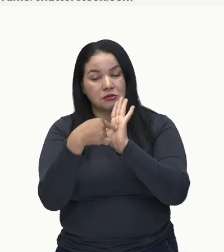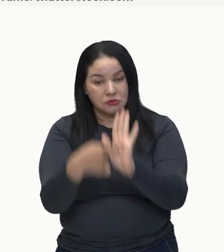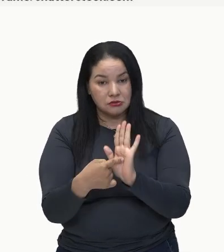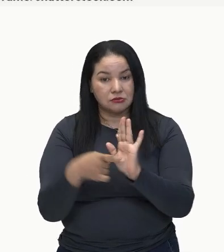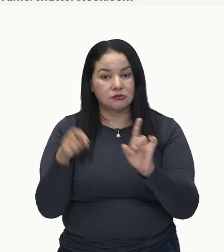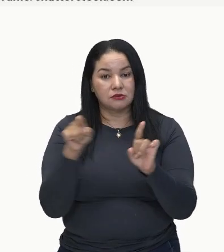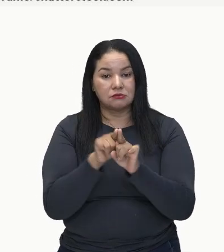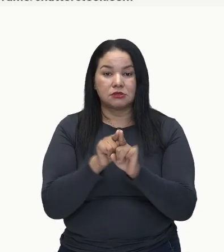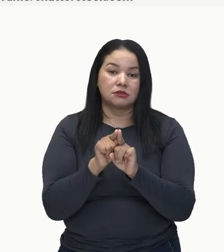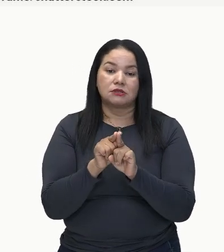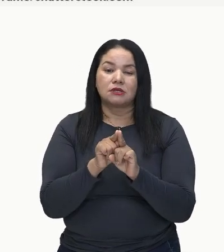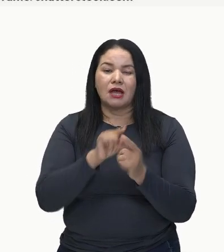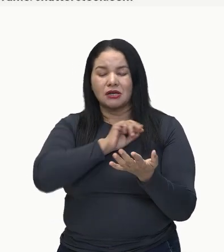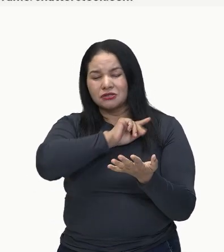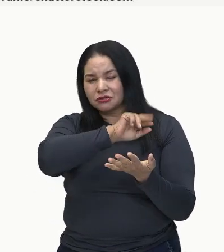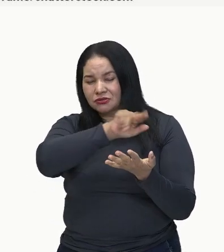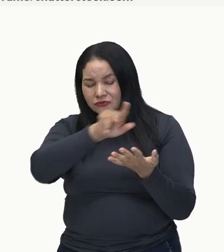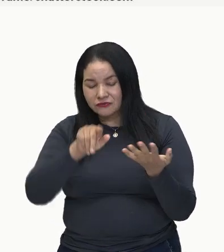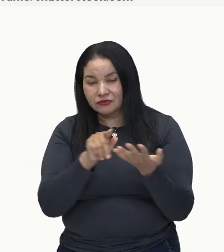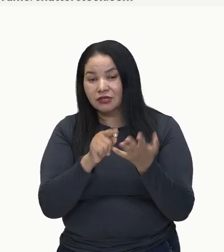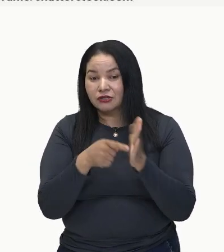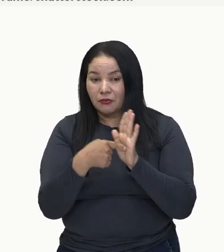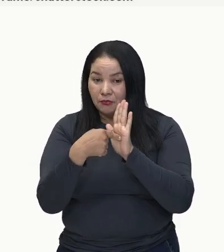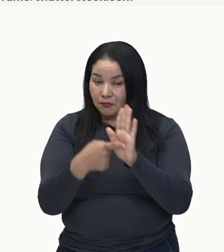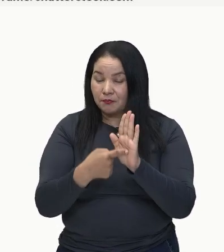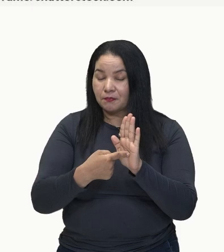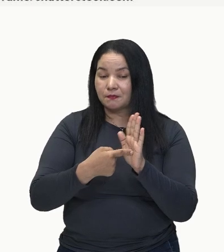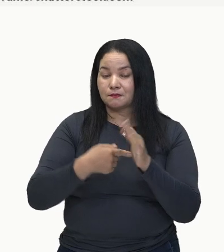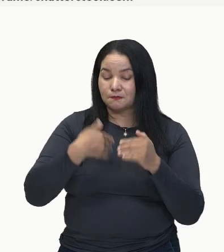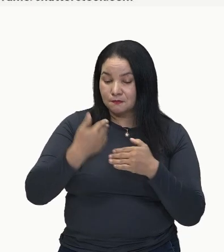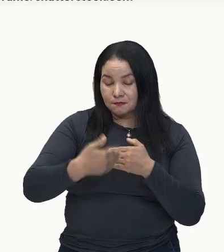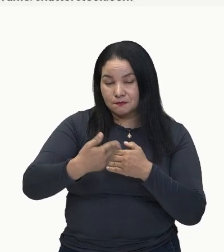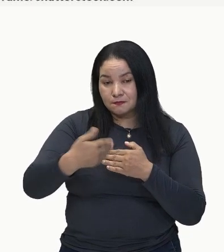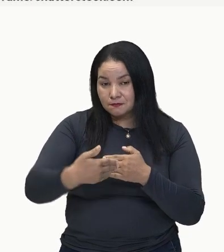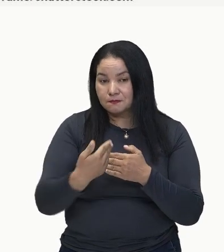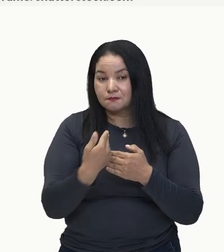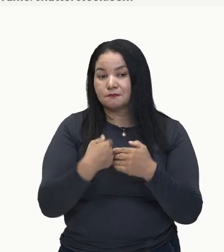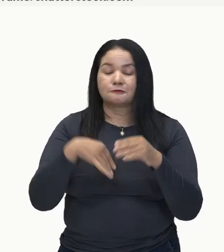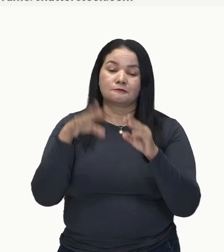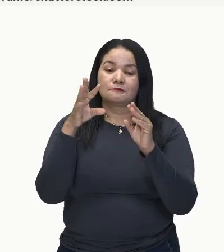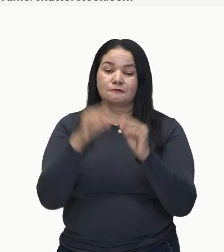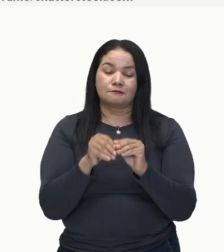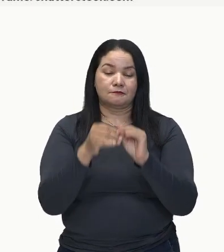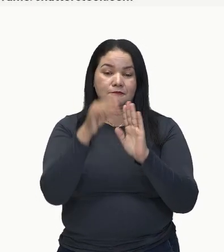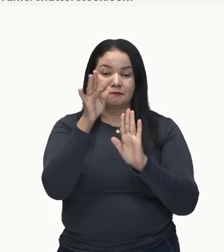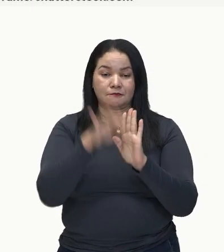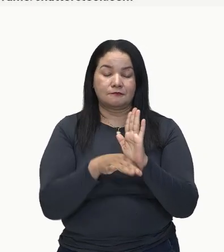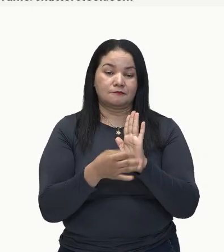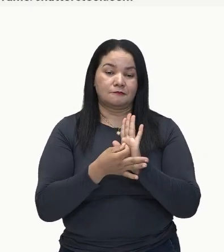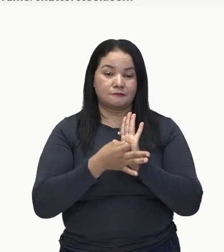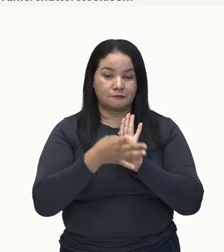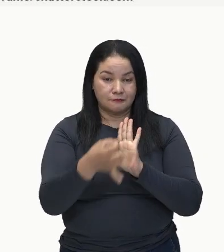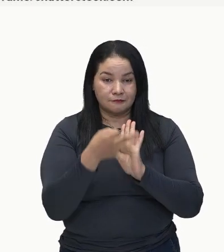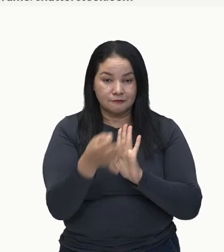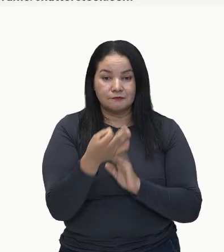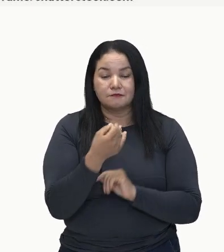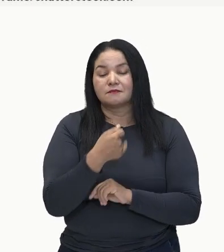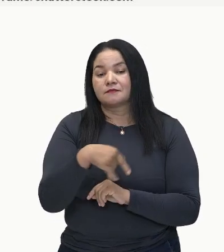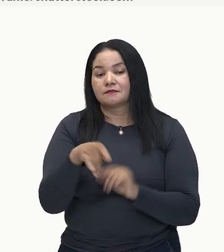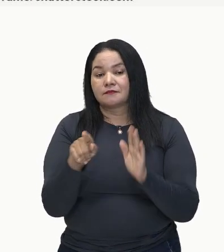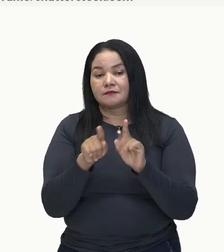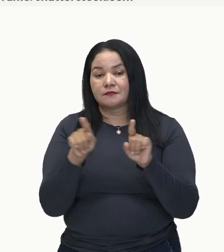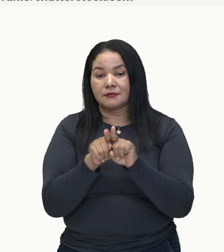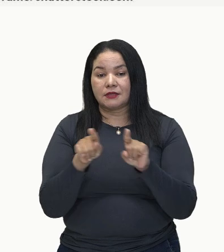vai prosseguindo aqui na sua resenha. A construção de Arthur em Coringa